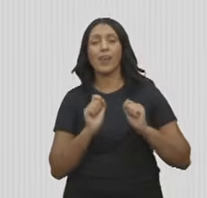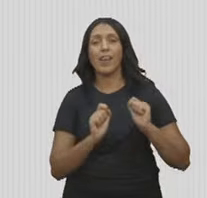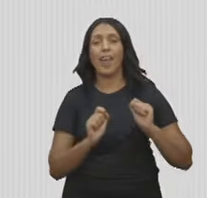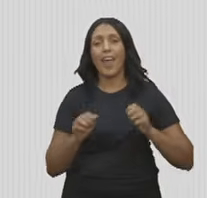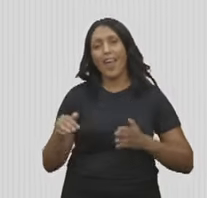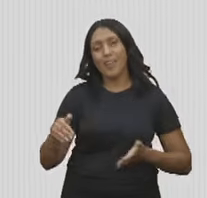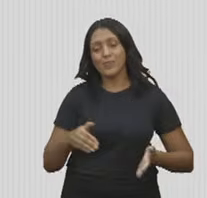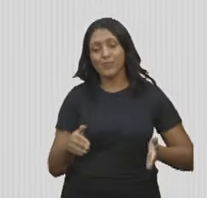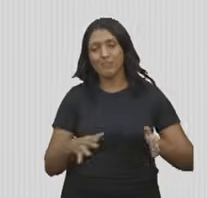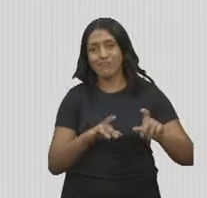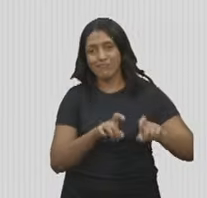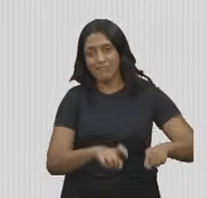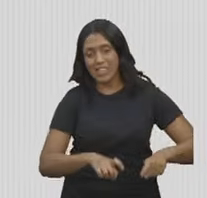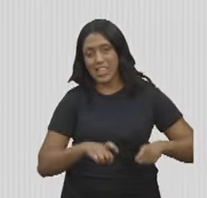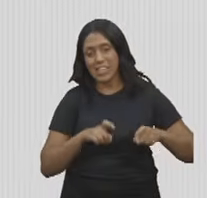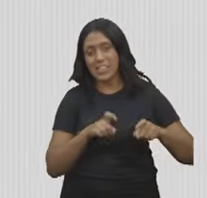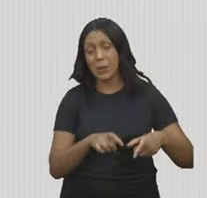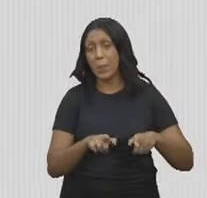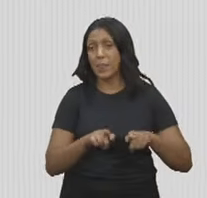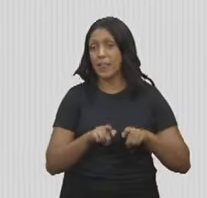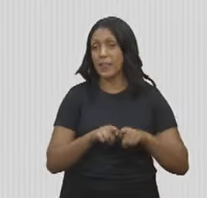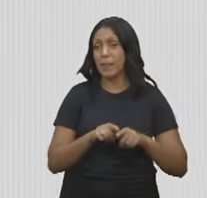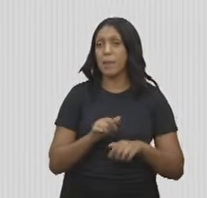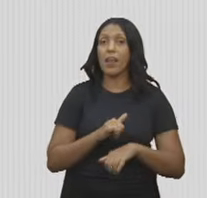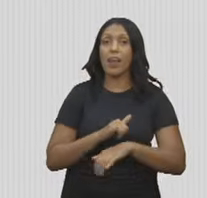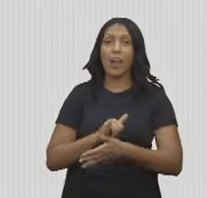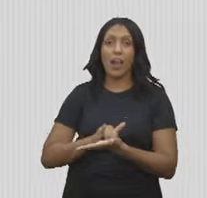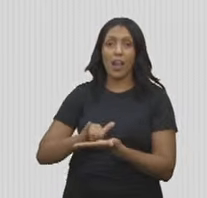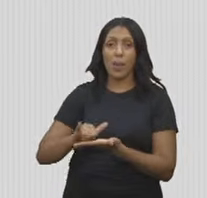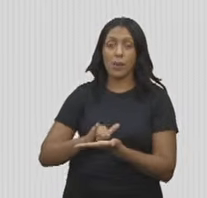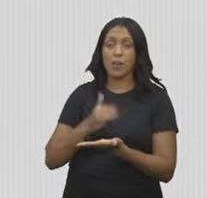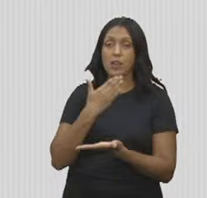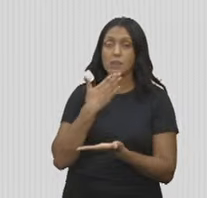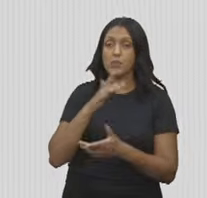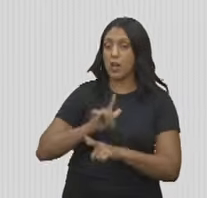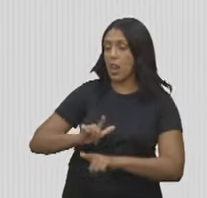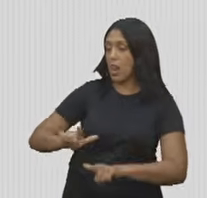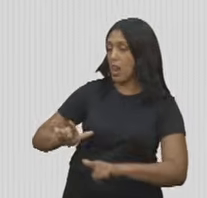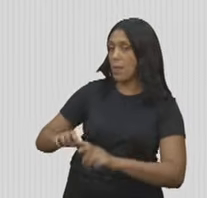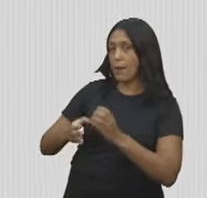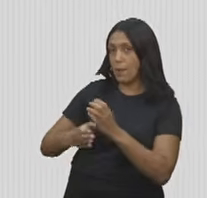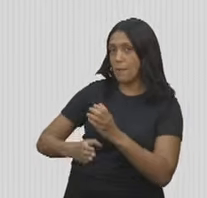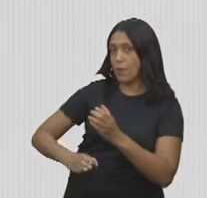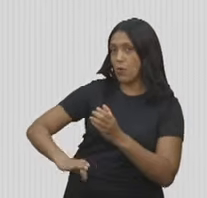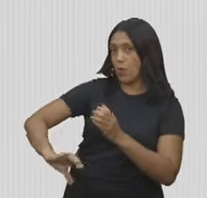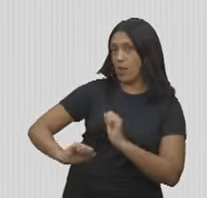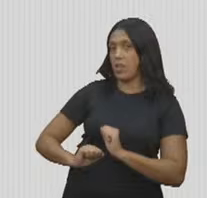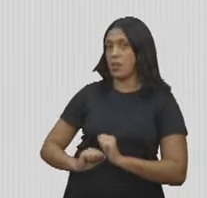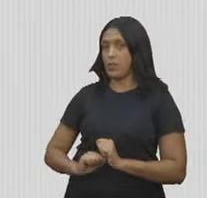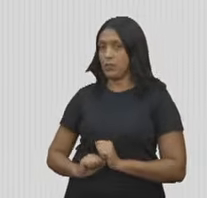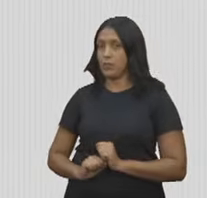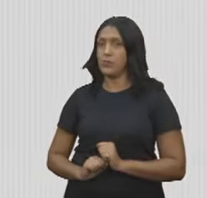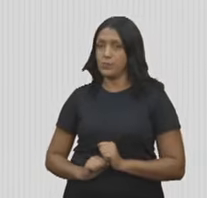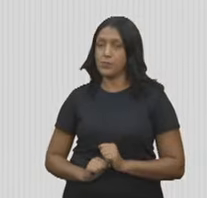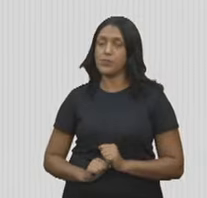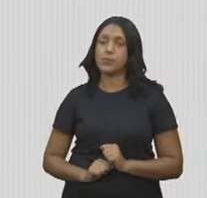últimas semanas. No Campo Grande, a gente pediu a limpeza e reparo no bueiro na Avenida Teófilo Teodoro